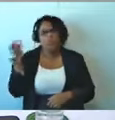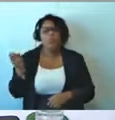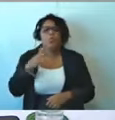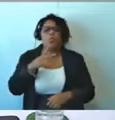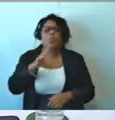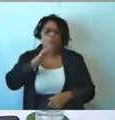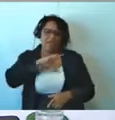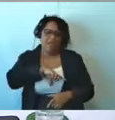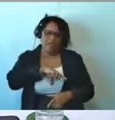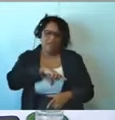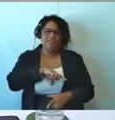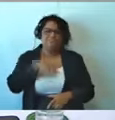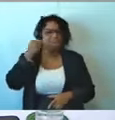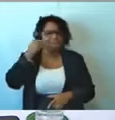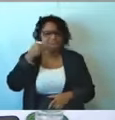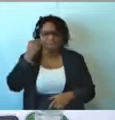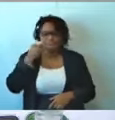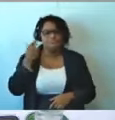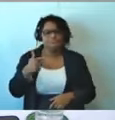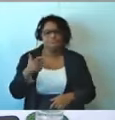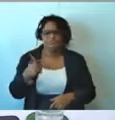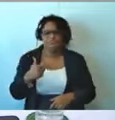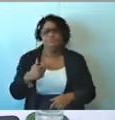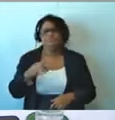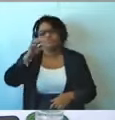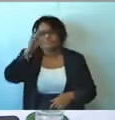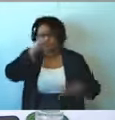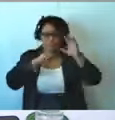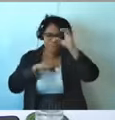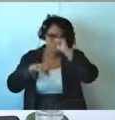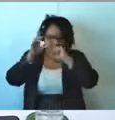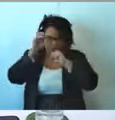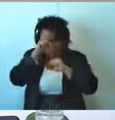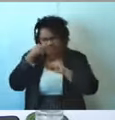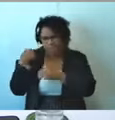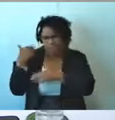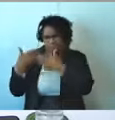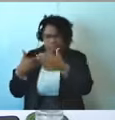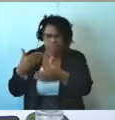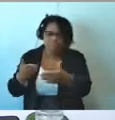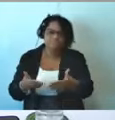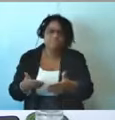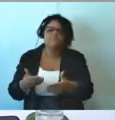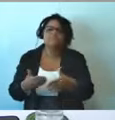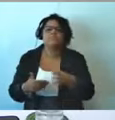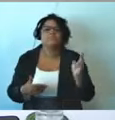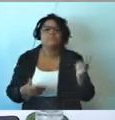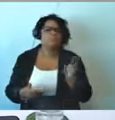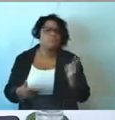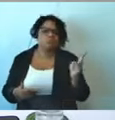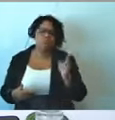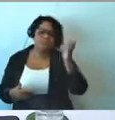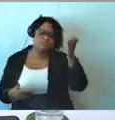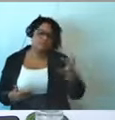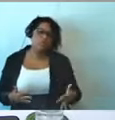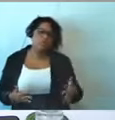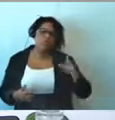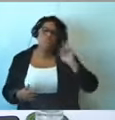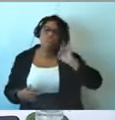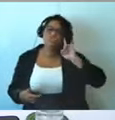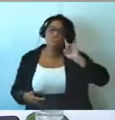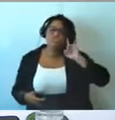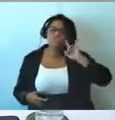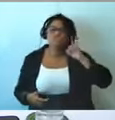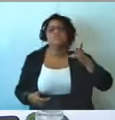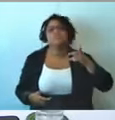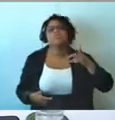Então o pessoal vai aprendendo com o tempo. Foi muito bem explicado pelos dois aqui as mazelas do dia a dia, as dificuldades que os motoboys,